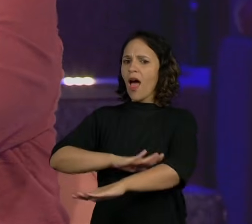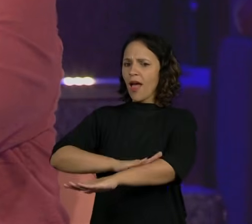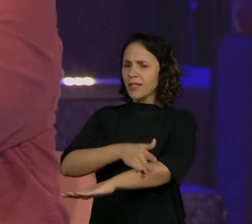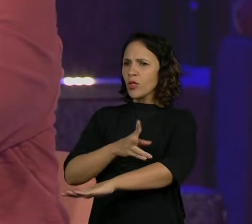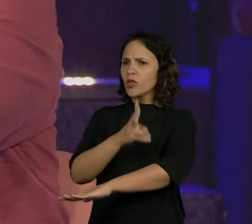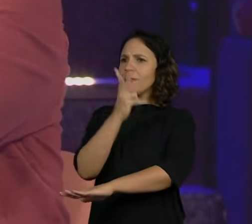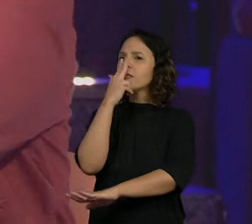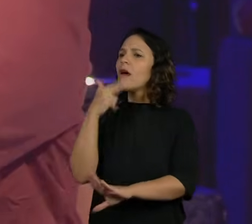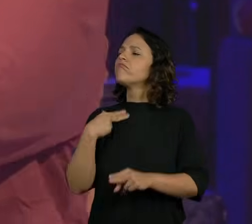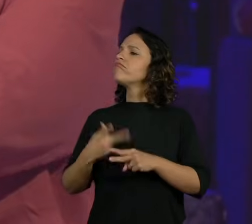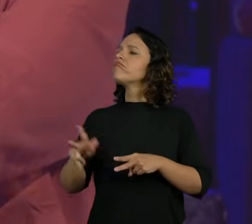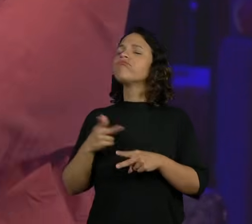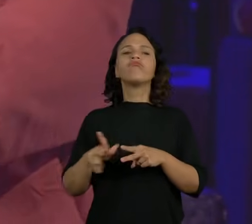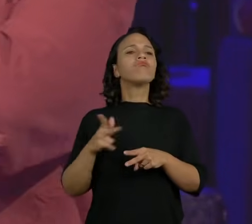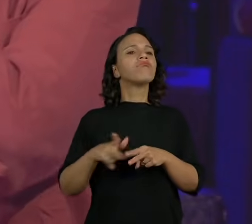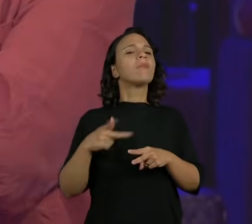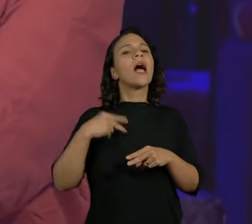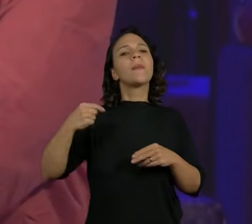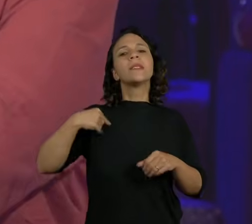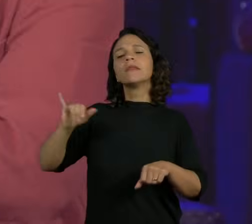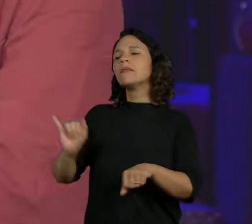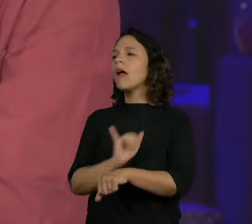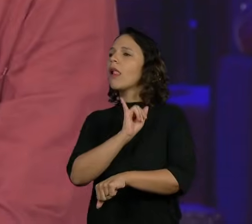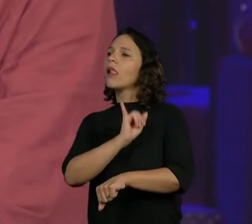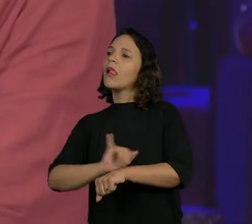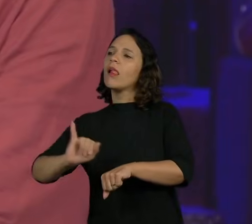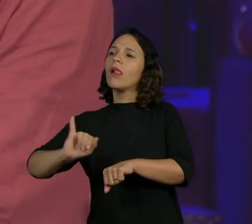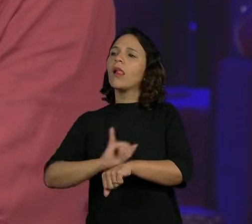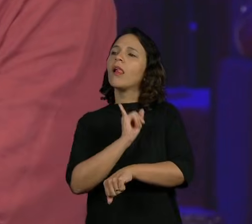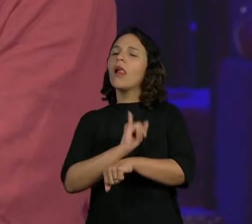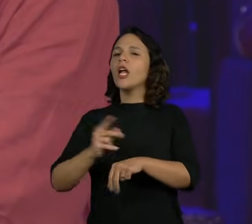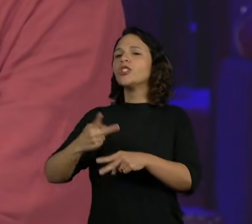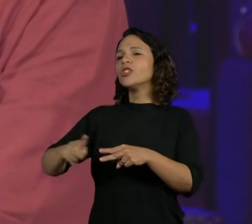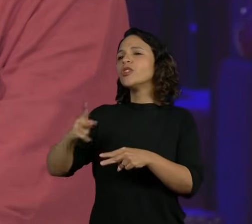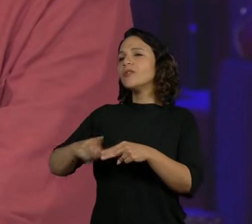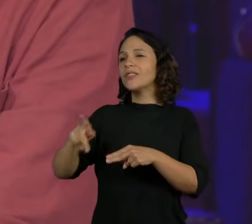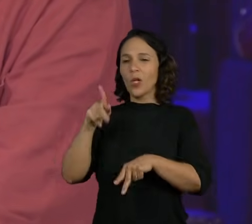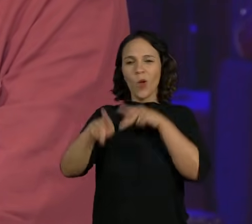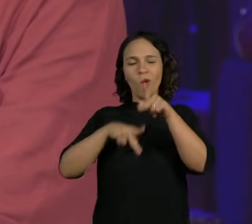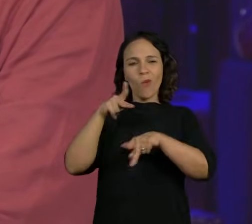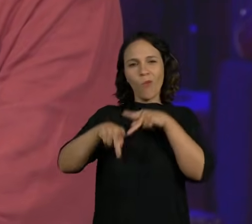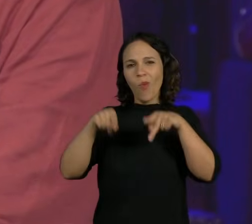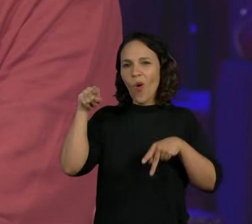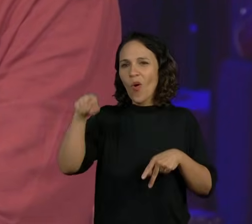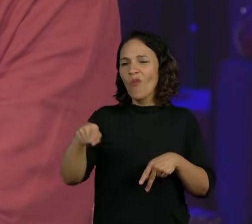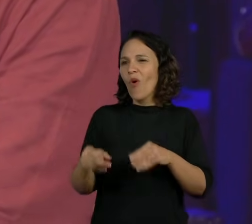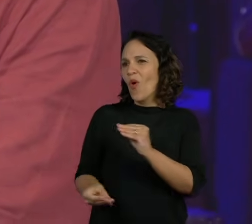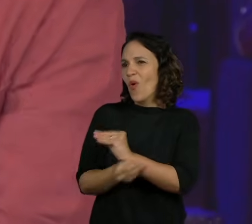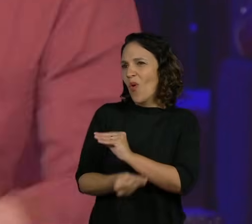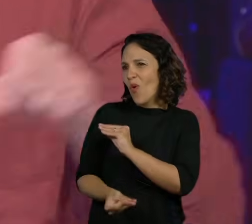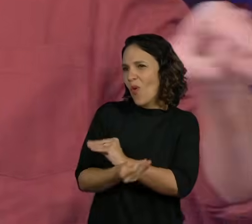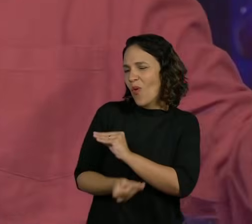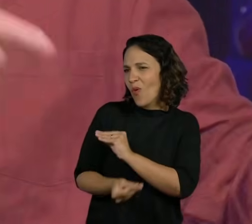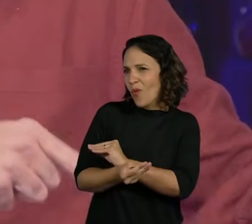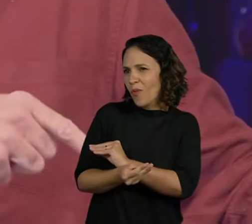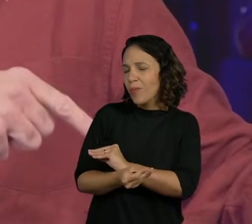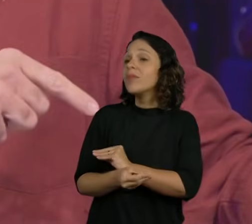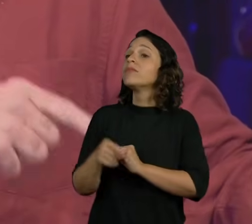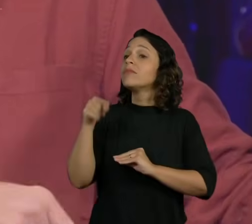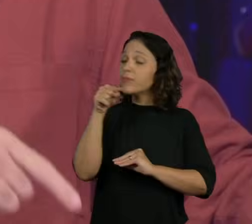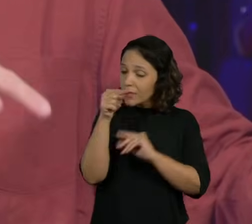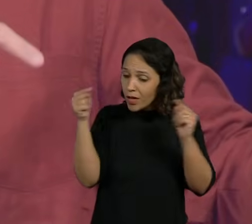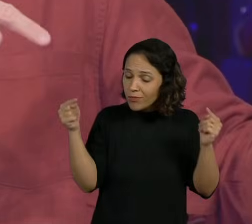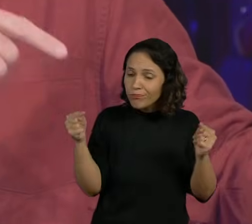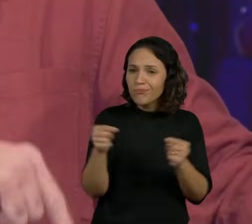não é. Ele vai ter que pôr sempre máscaras. A máscara do povo corrupto, eleitor de corrupto, vai pegar